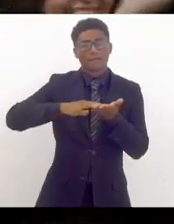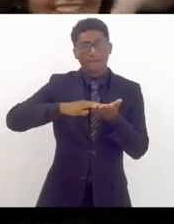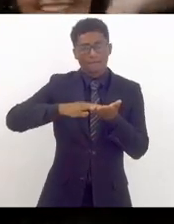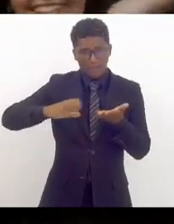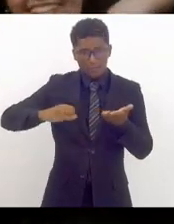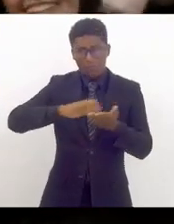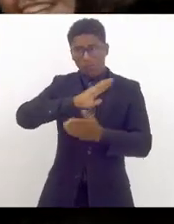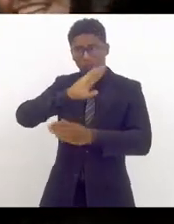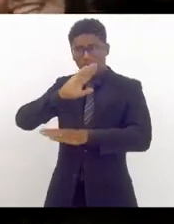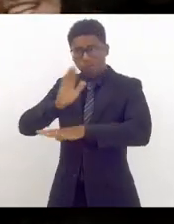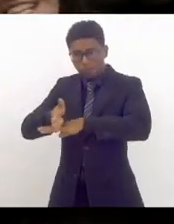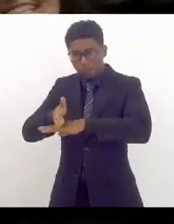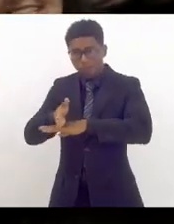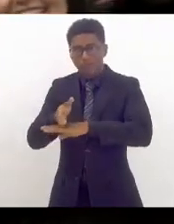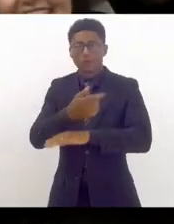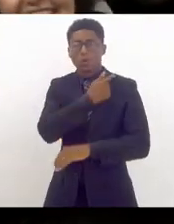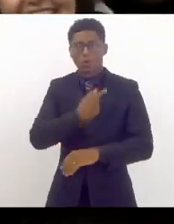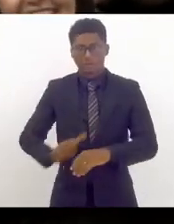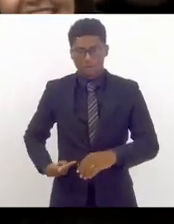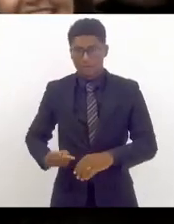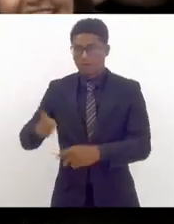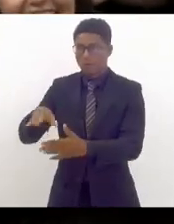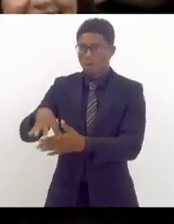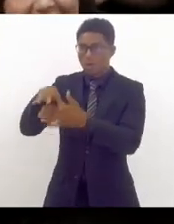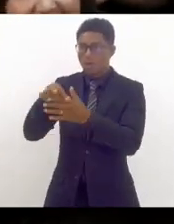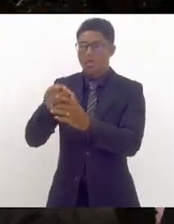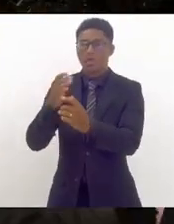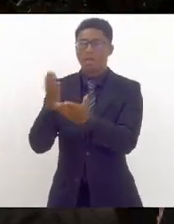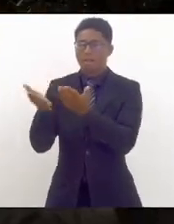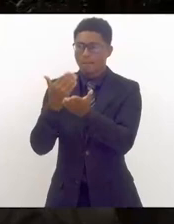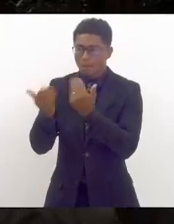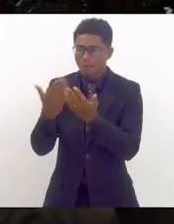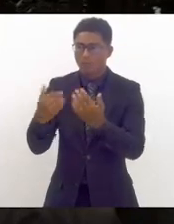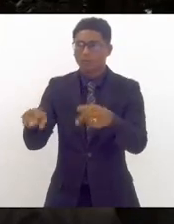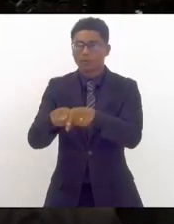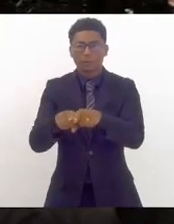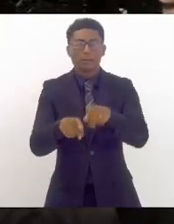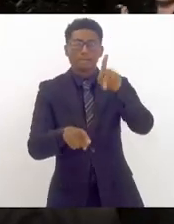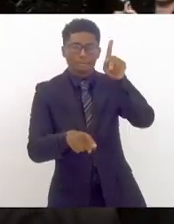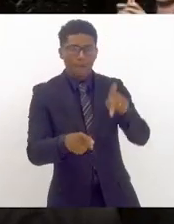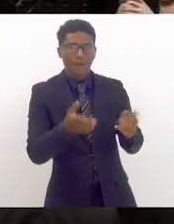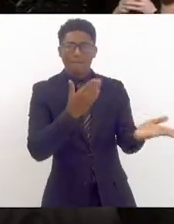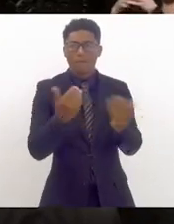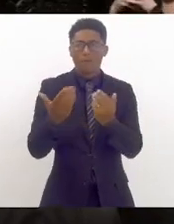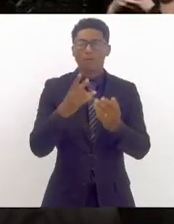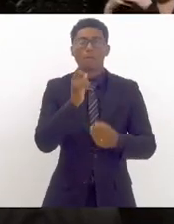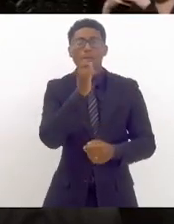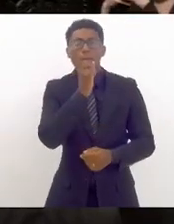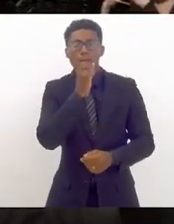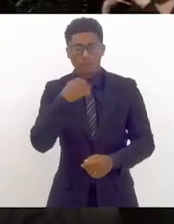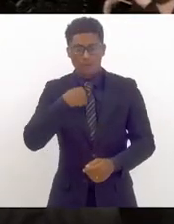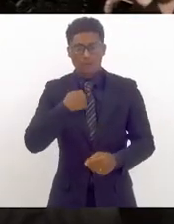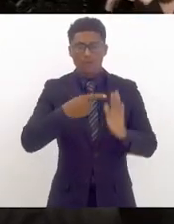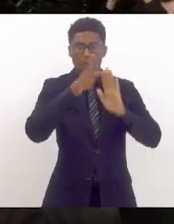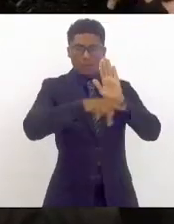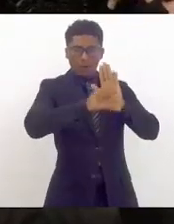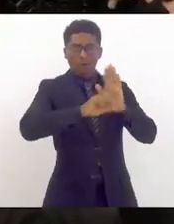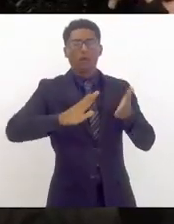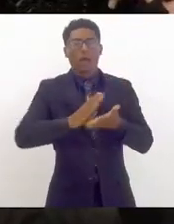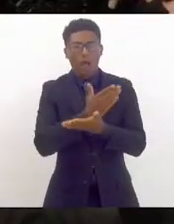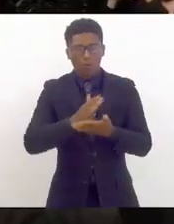a liderança do governo e com a presidência da casa. Eu, por exemplo, tive projetos polêmicos que